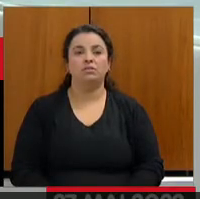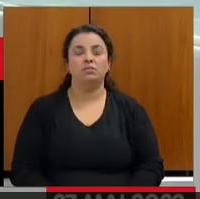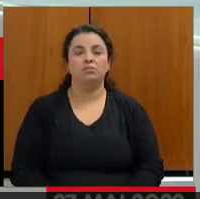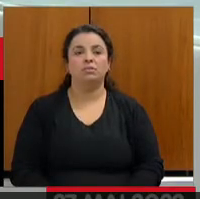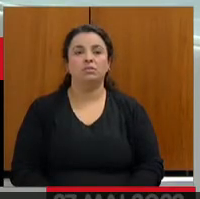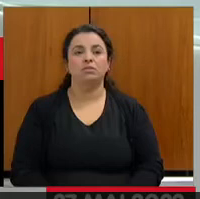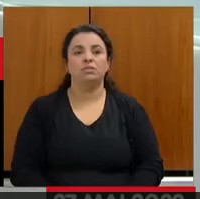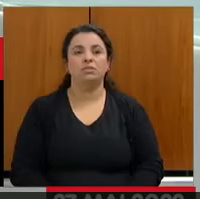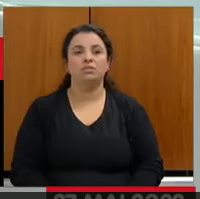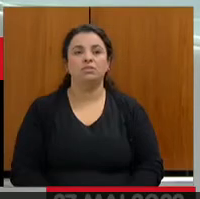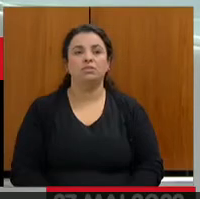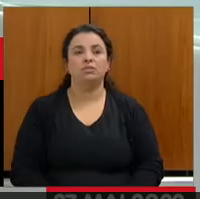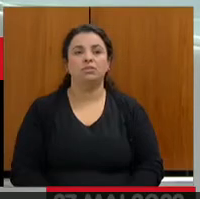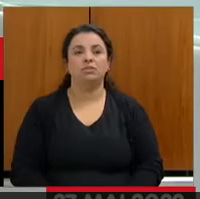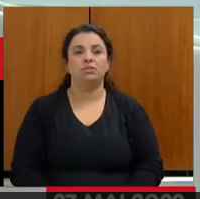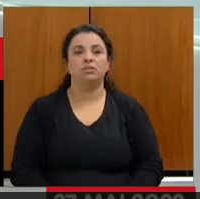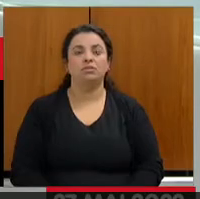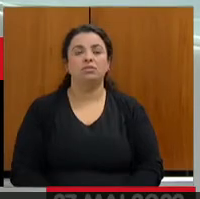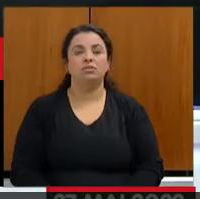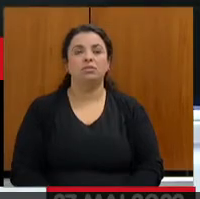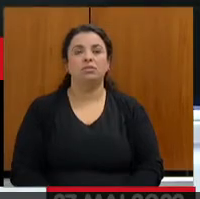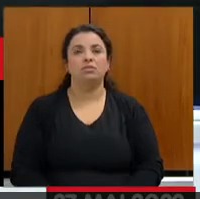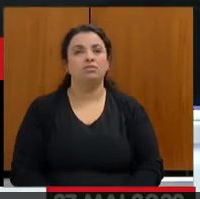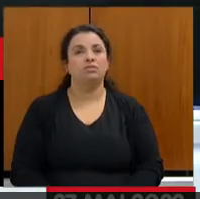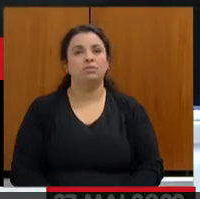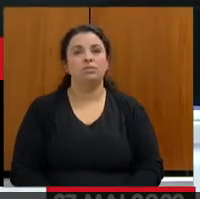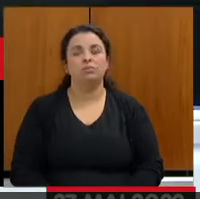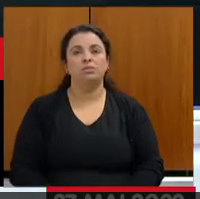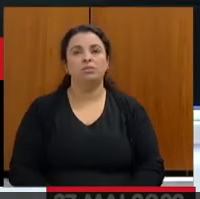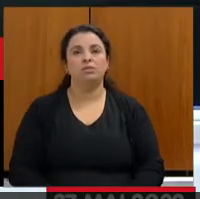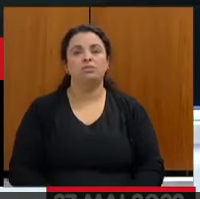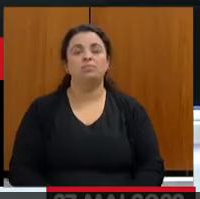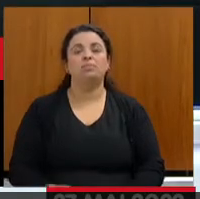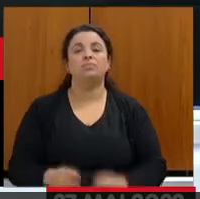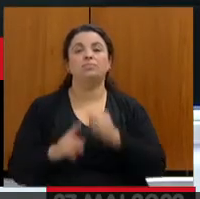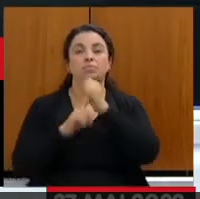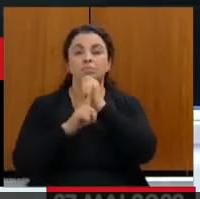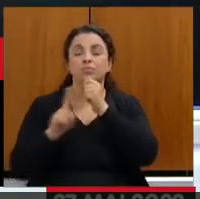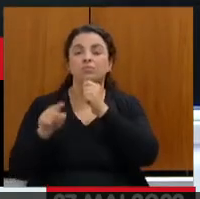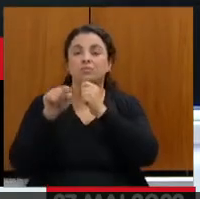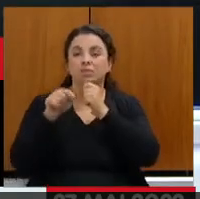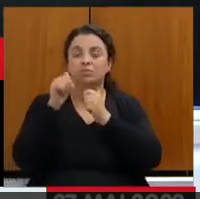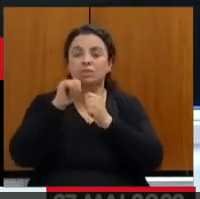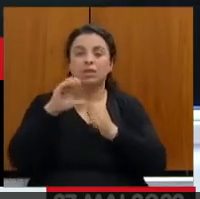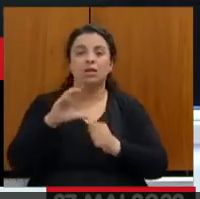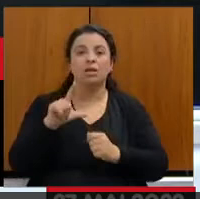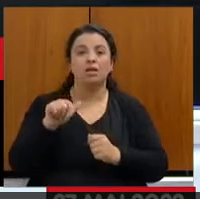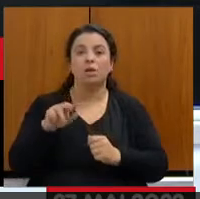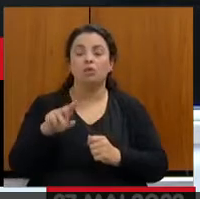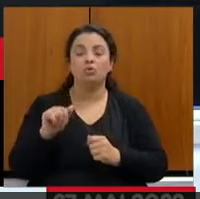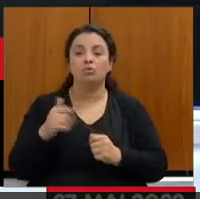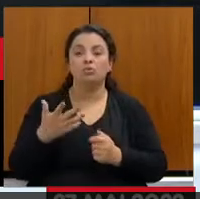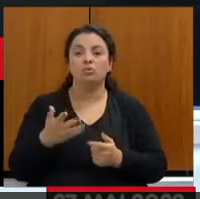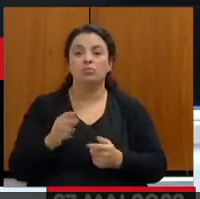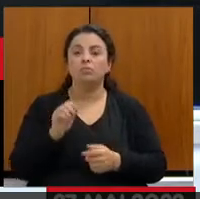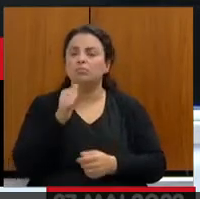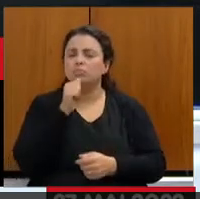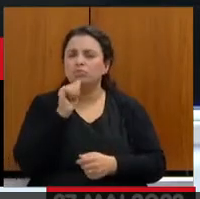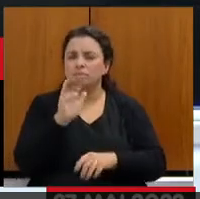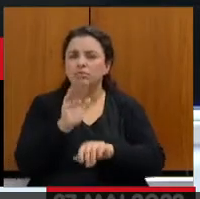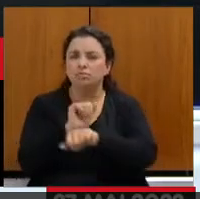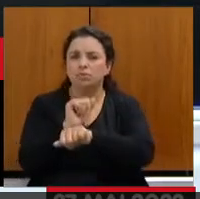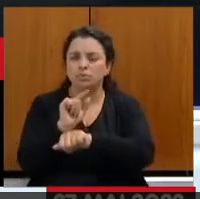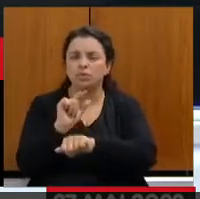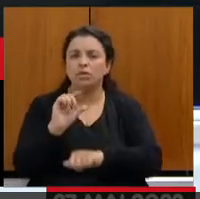Oi gente o áudio da da Cláudia Cláudio são momentinho por favor